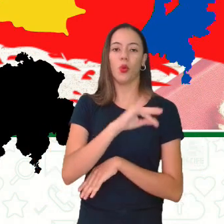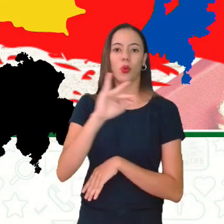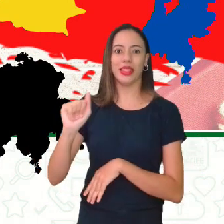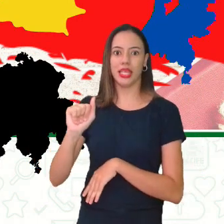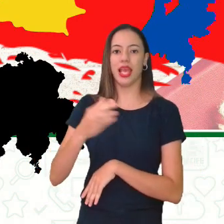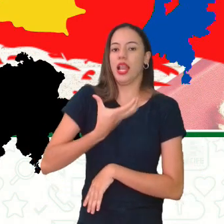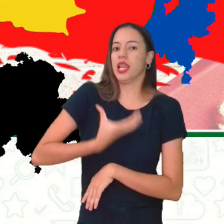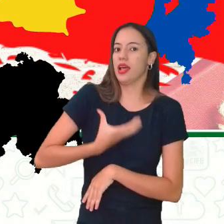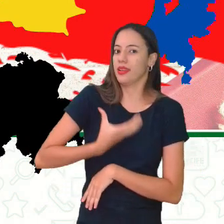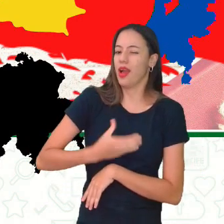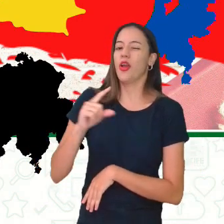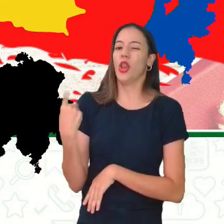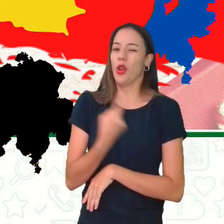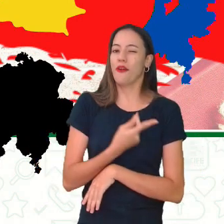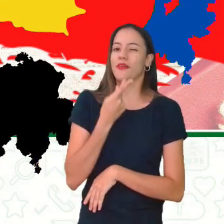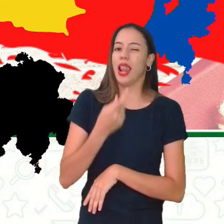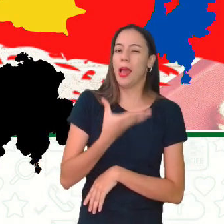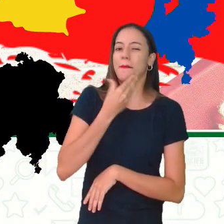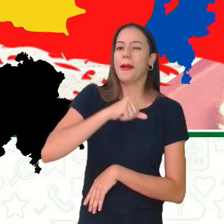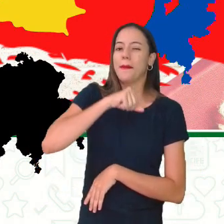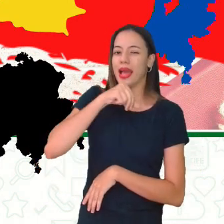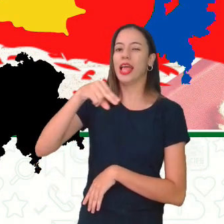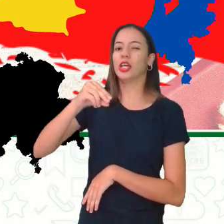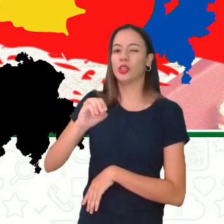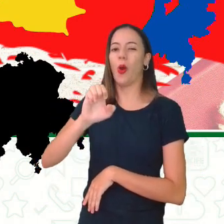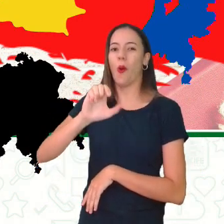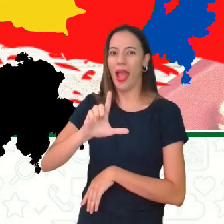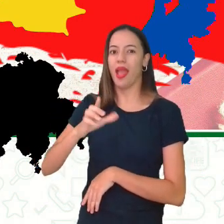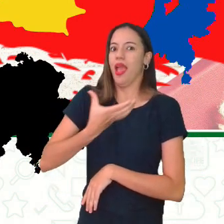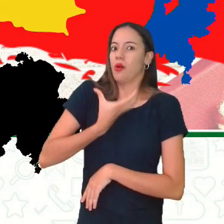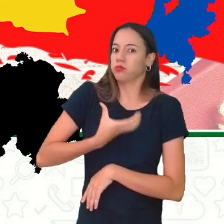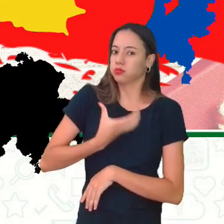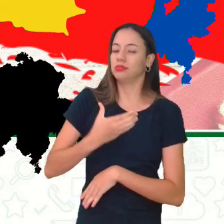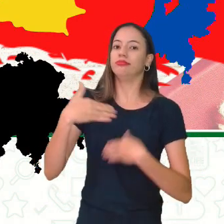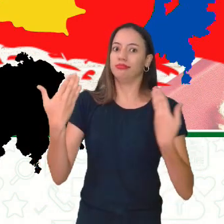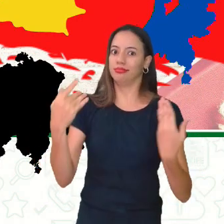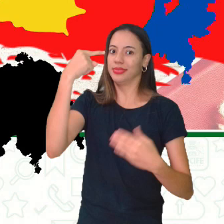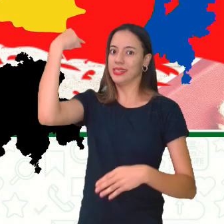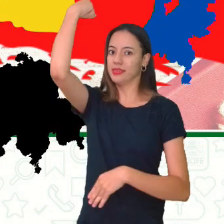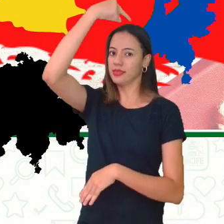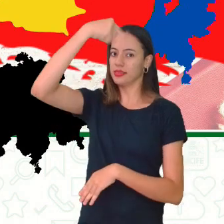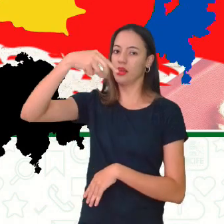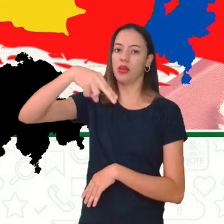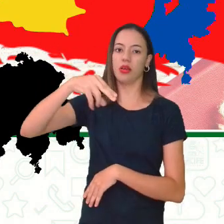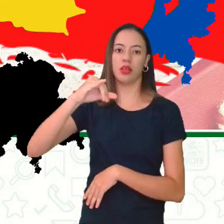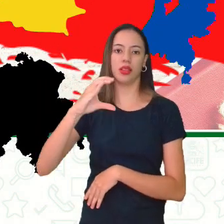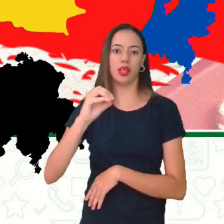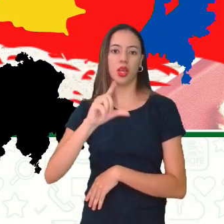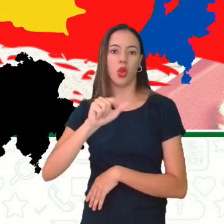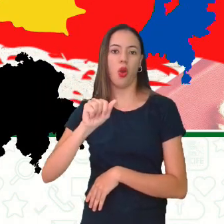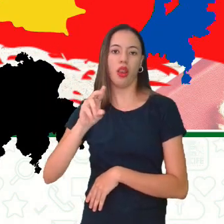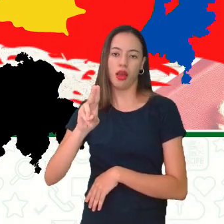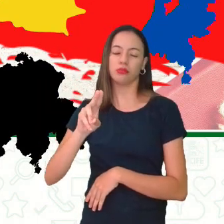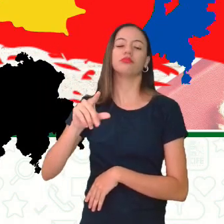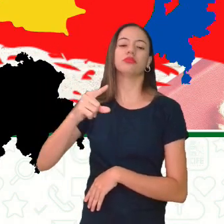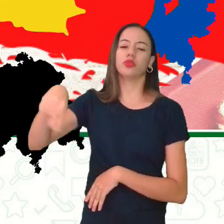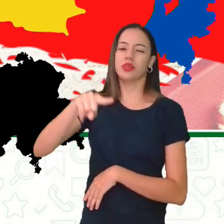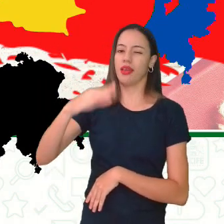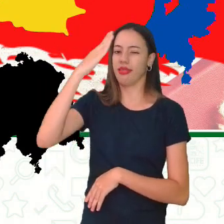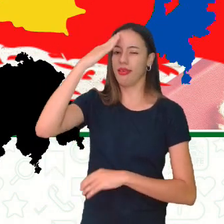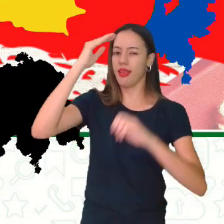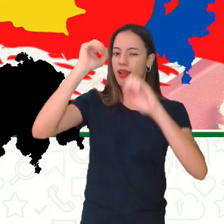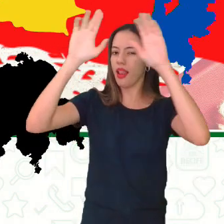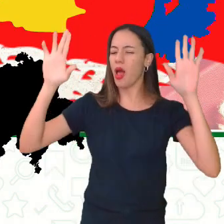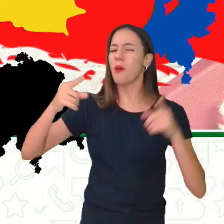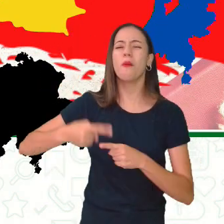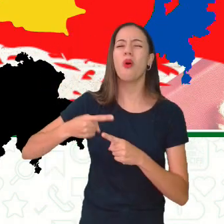aí do Papai Noel, né, ou seja, do São Nicolau, e vocês vão entender por que é que ele virou Papai Noel,